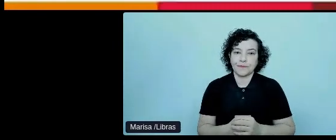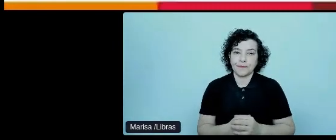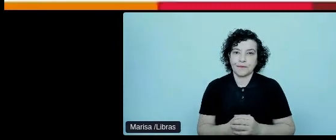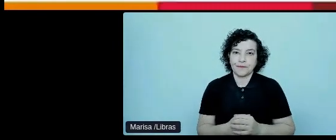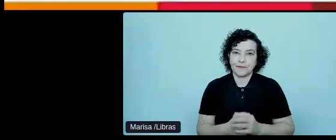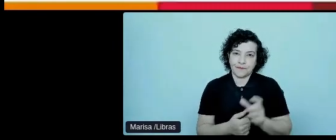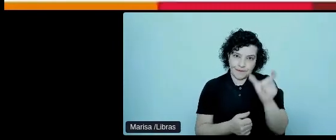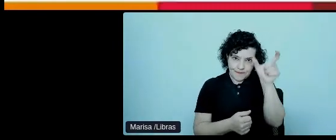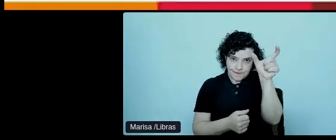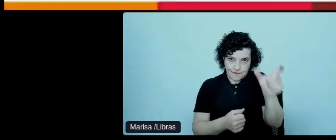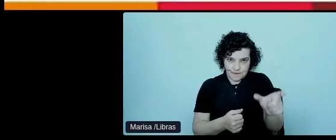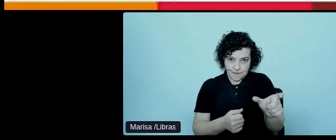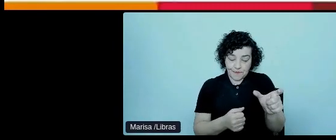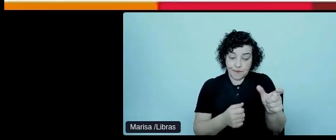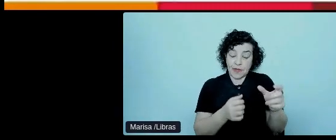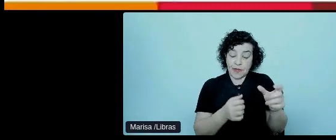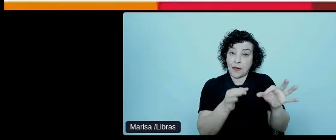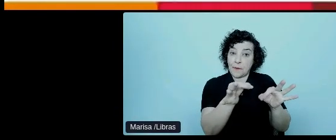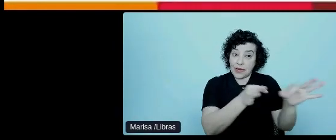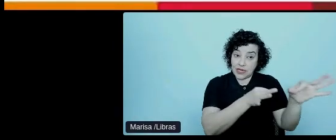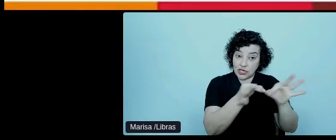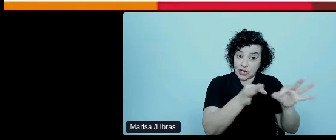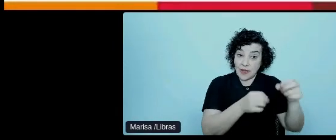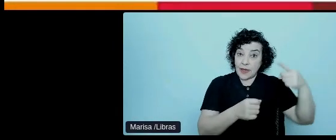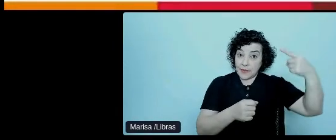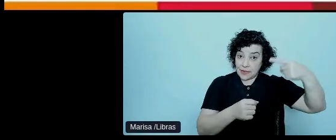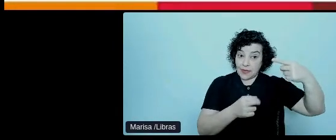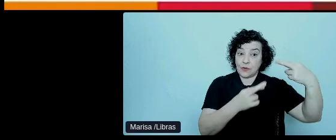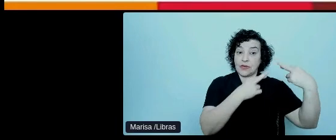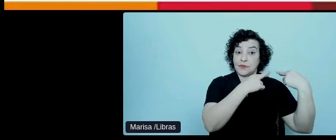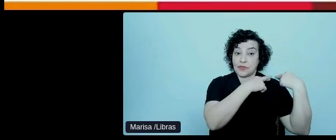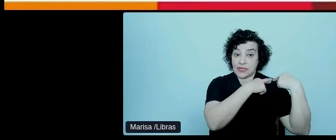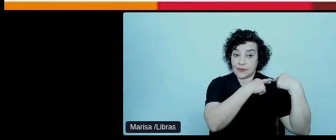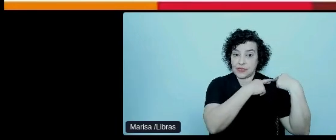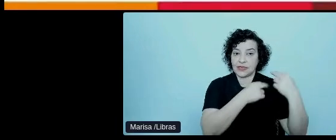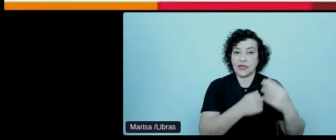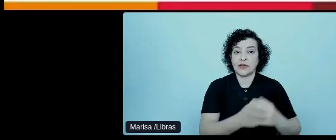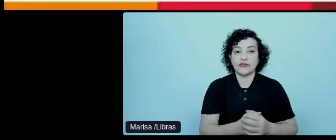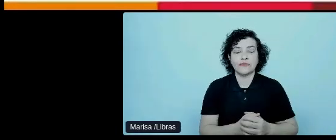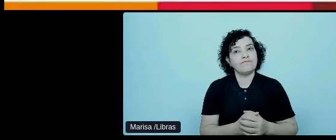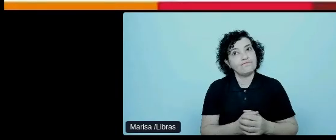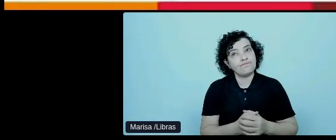de planejamento, primeiro, responsabilidade. Se eu